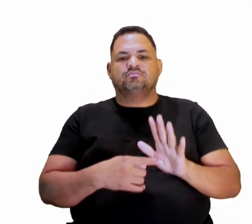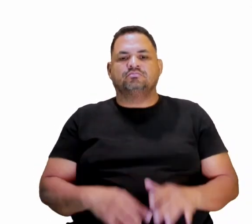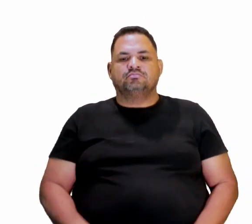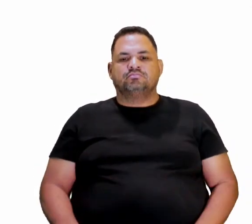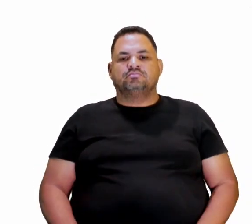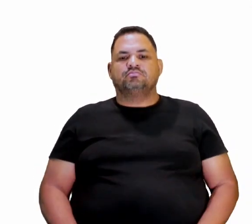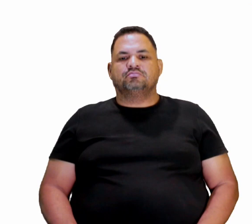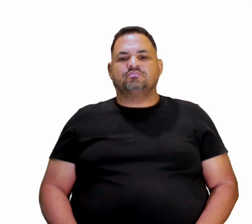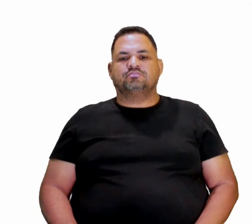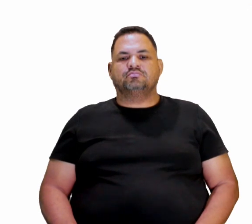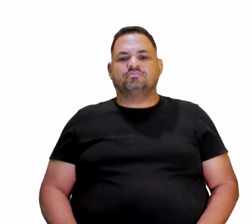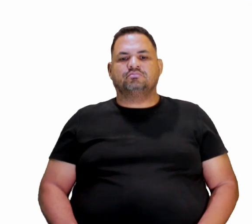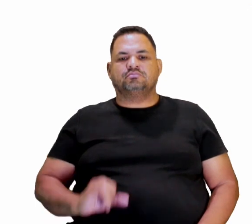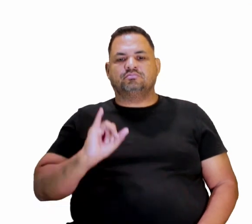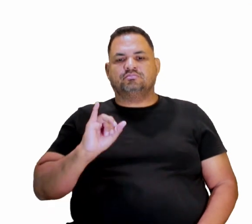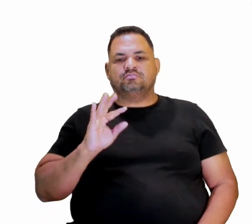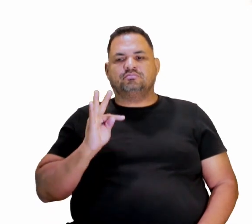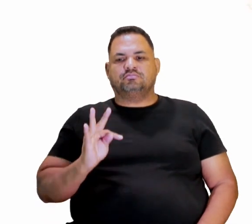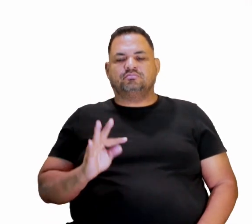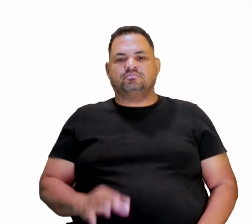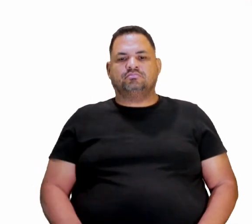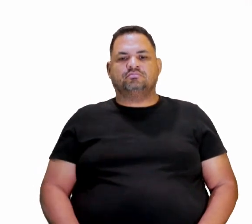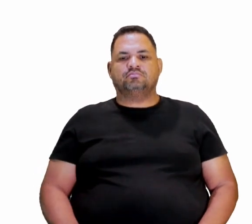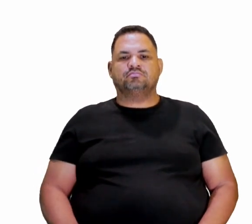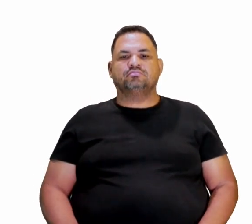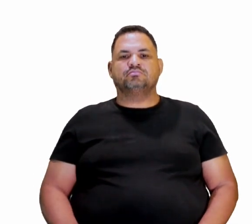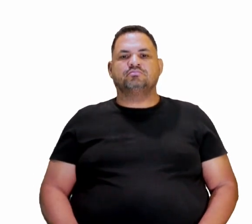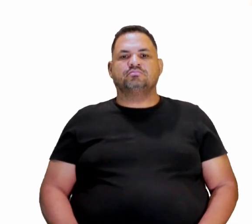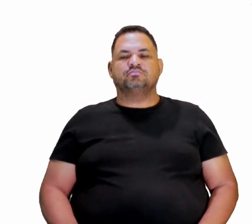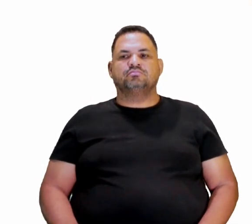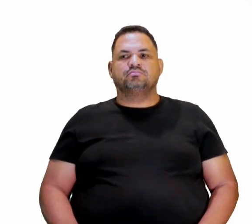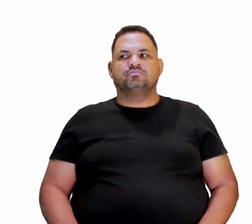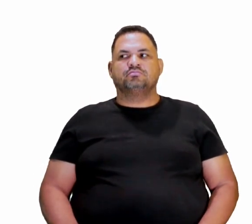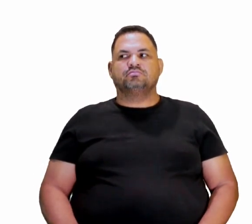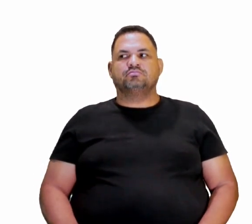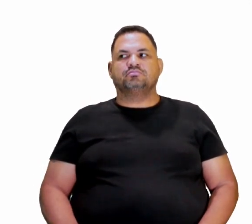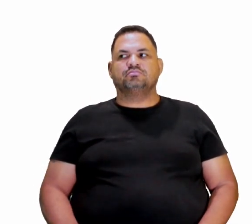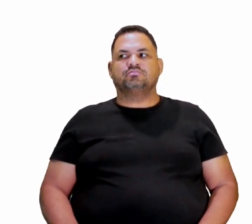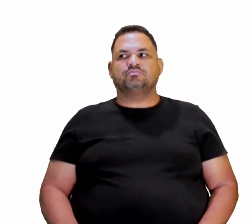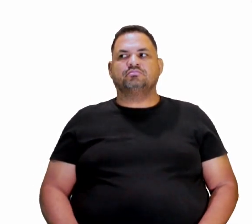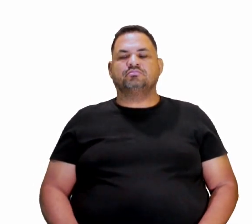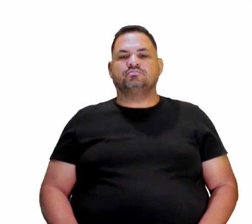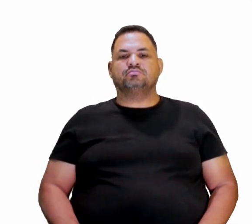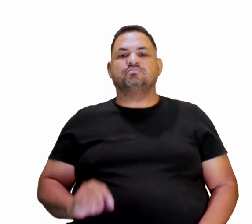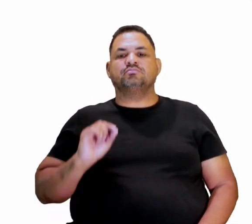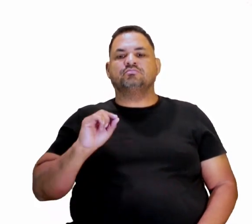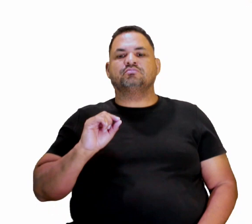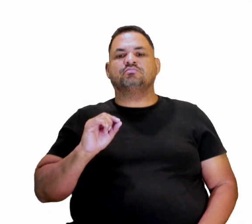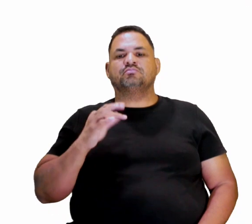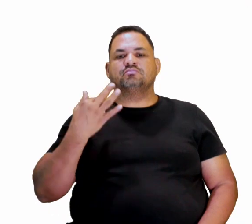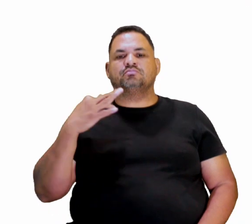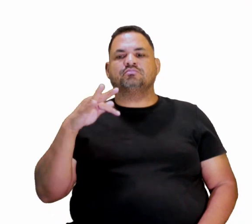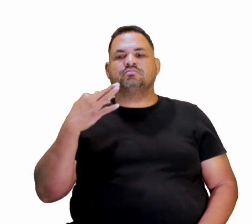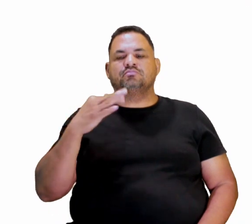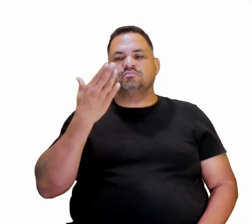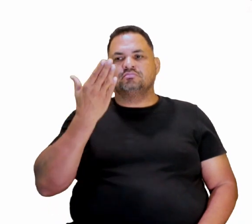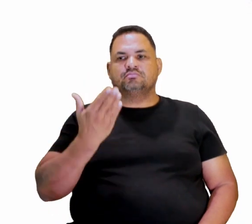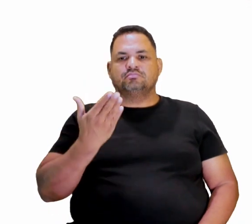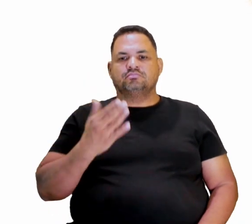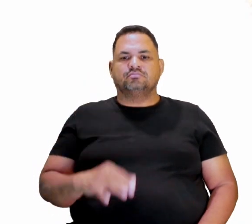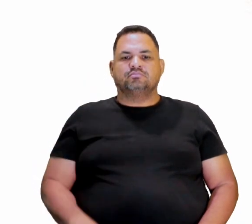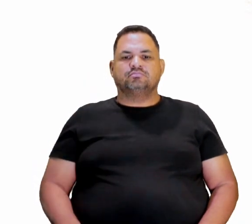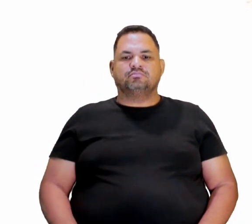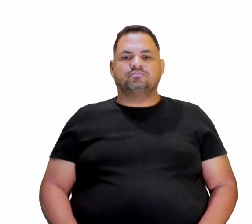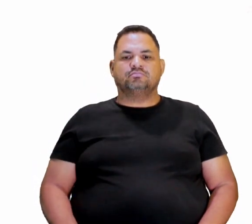it, né? It aches. What ache? Né? O que dói aí?